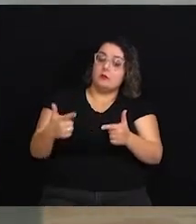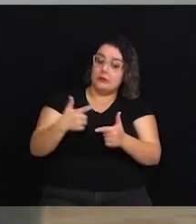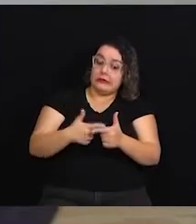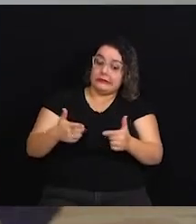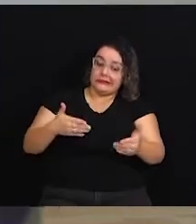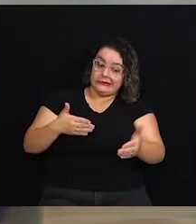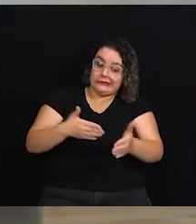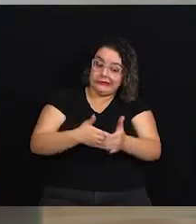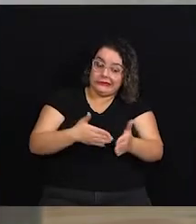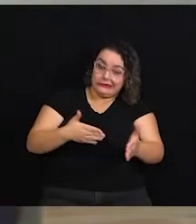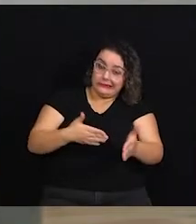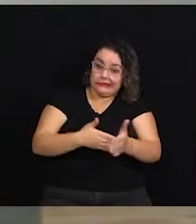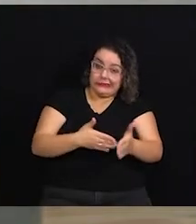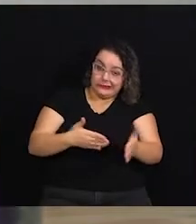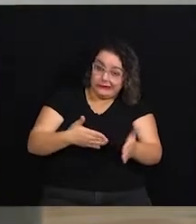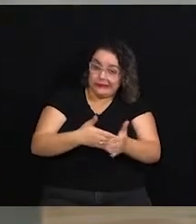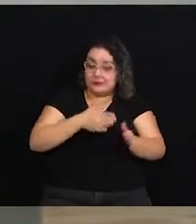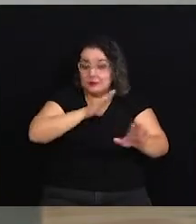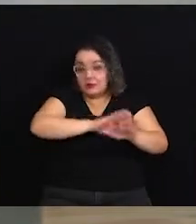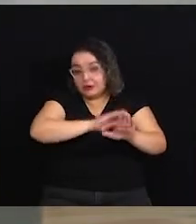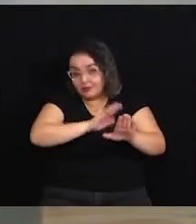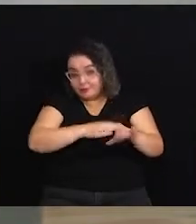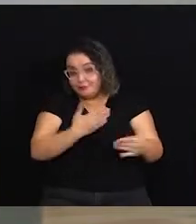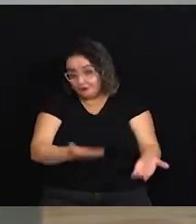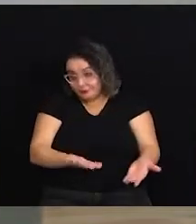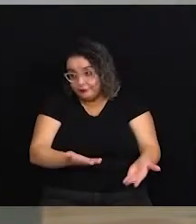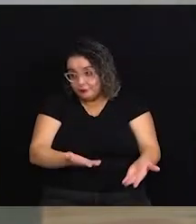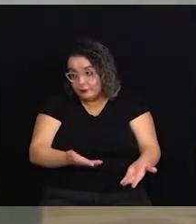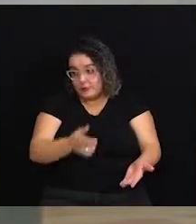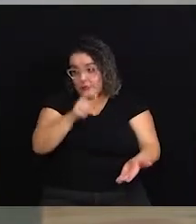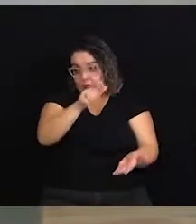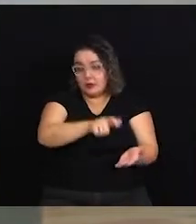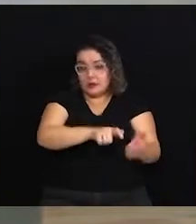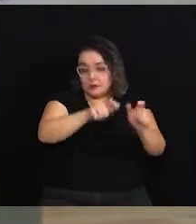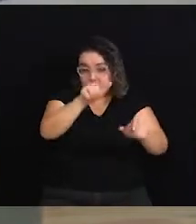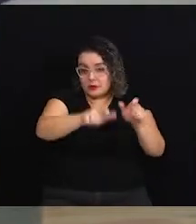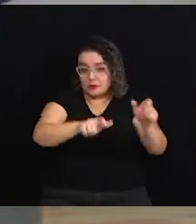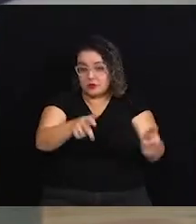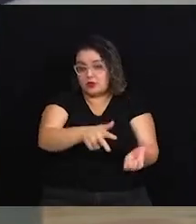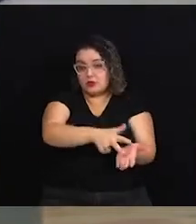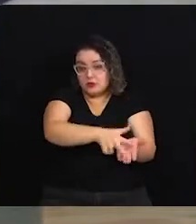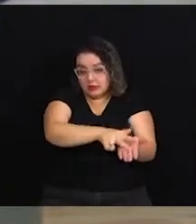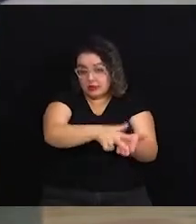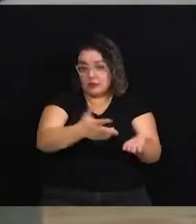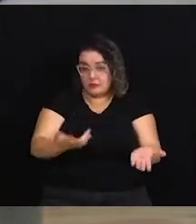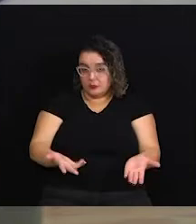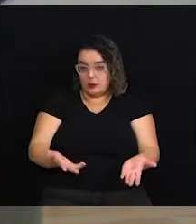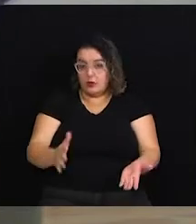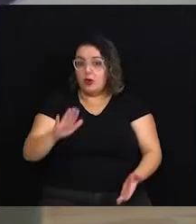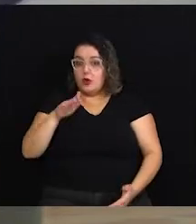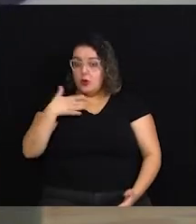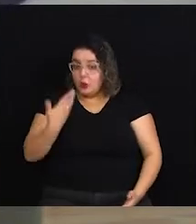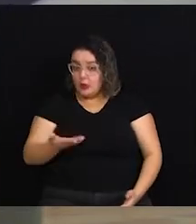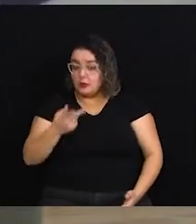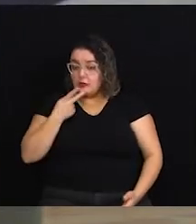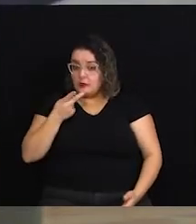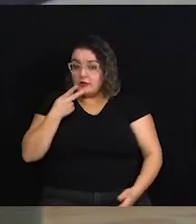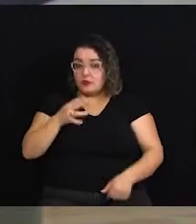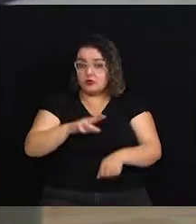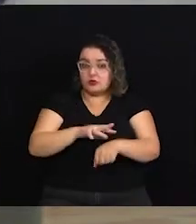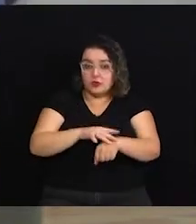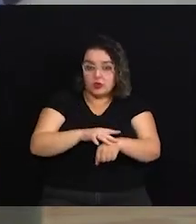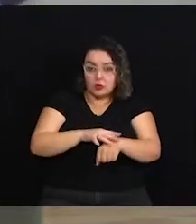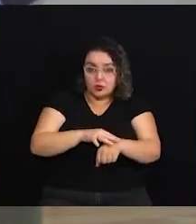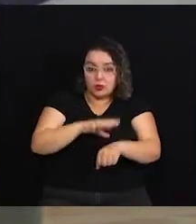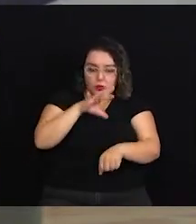muito grande atitudinal em relação às pessoas com epilepsia então quando ele está falando diante de uma